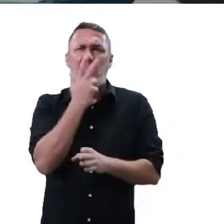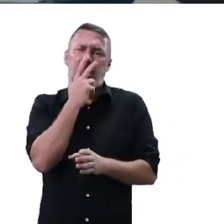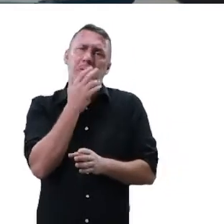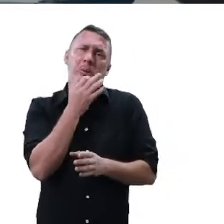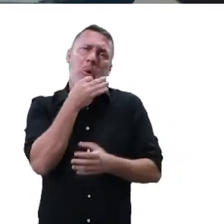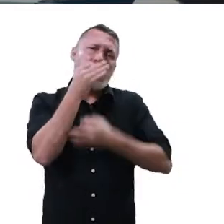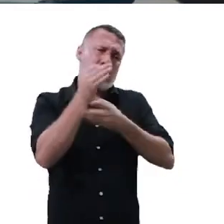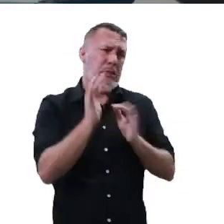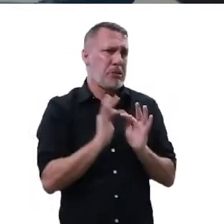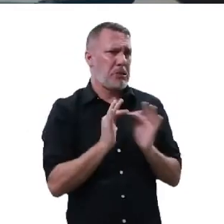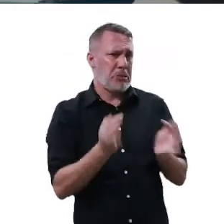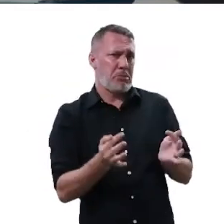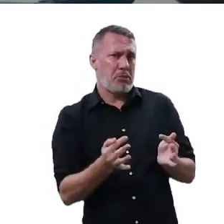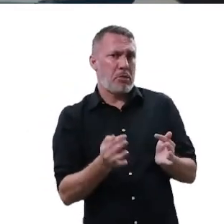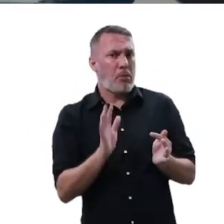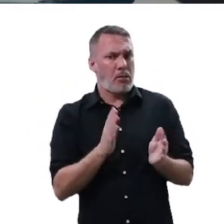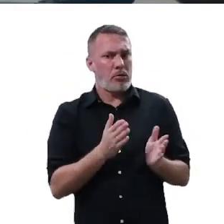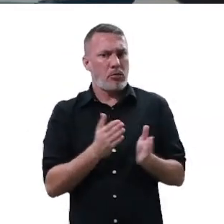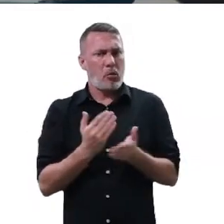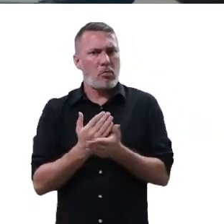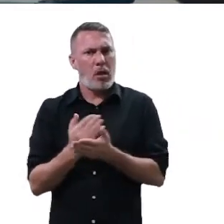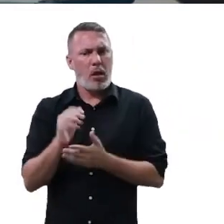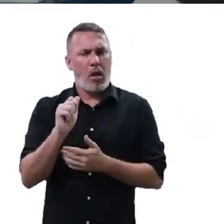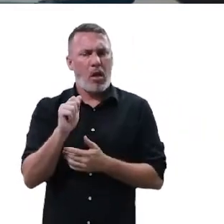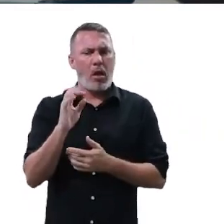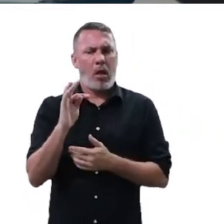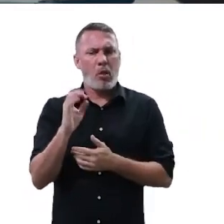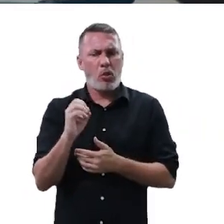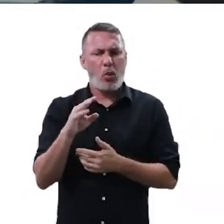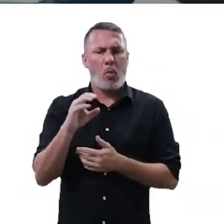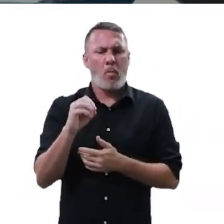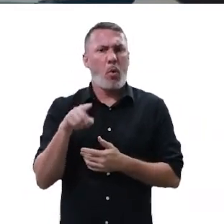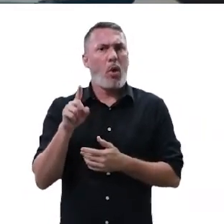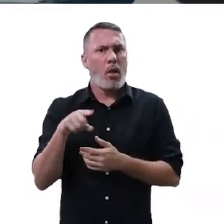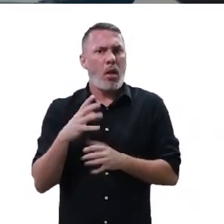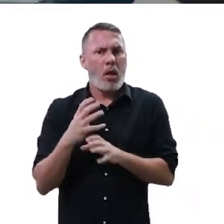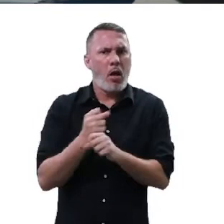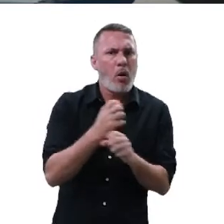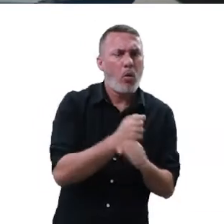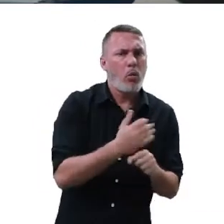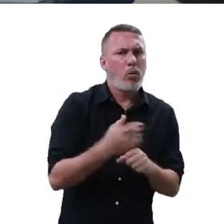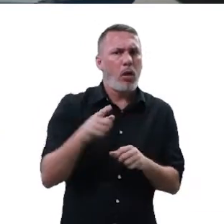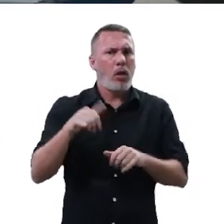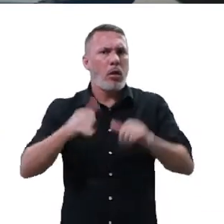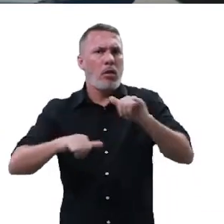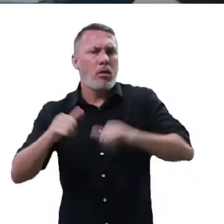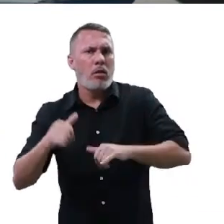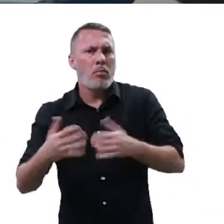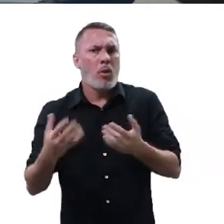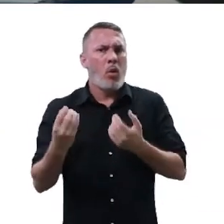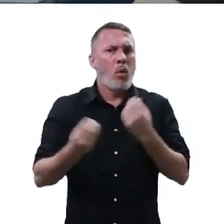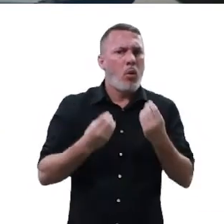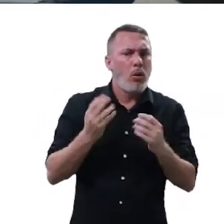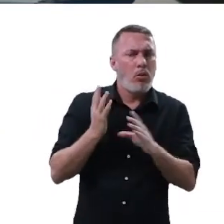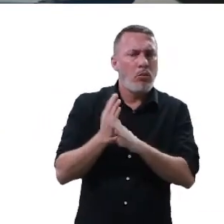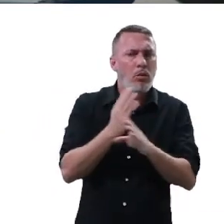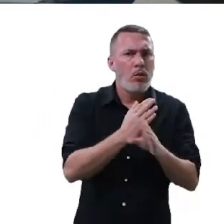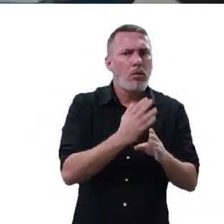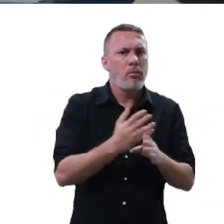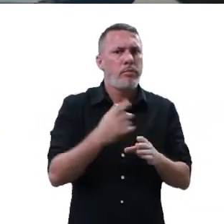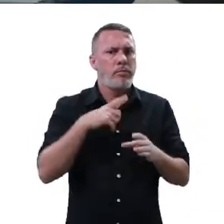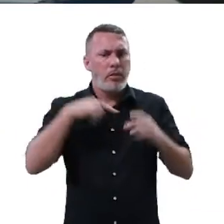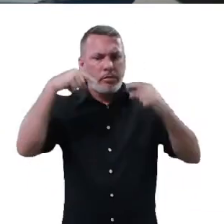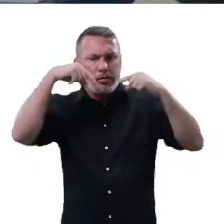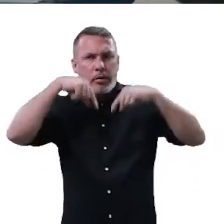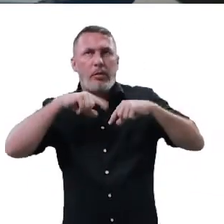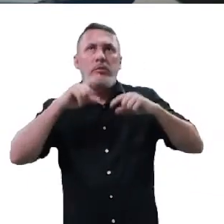tanto quanto muito simplistas para uma compreensão já um pouco mais elaborada, a ideia de átomo. Olha, a